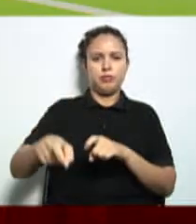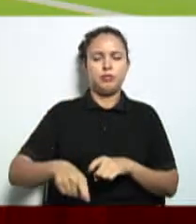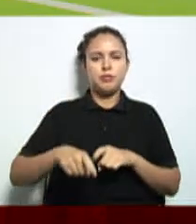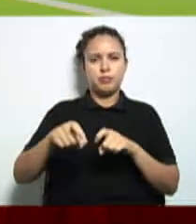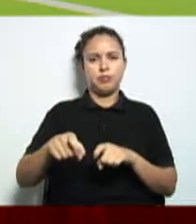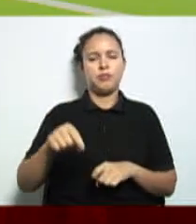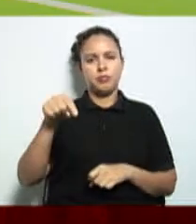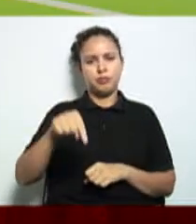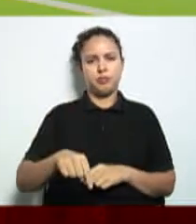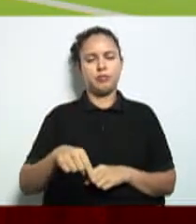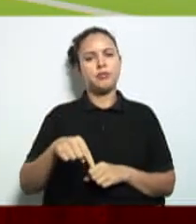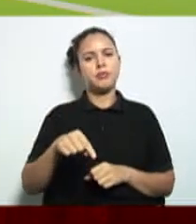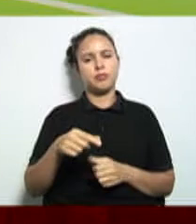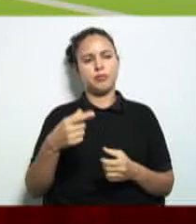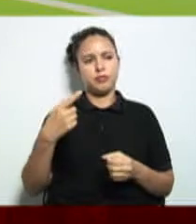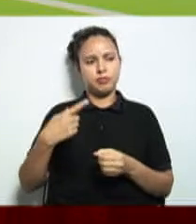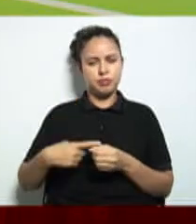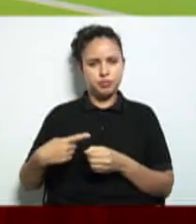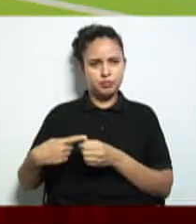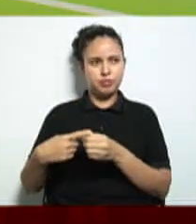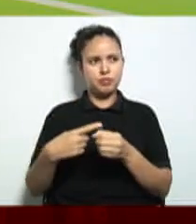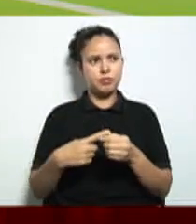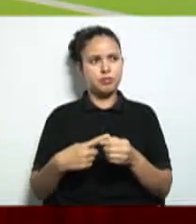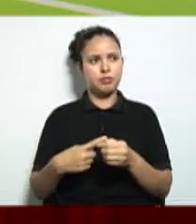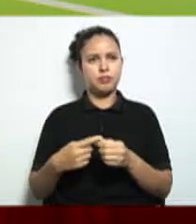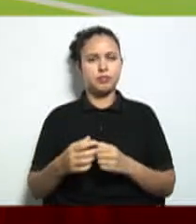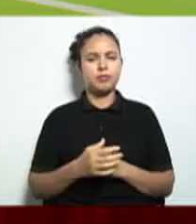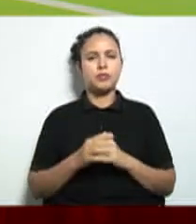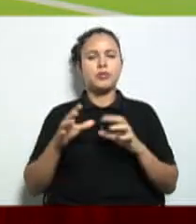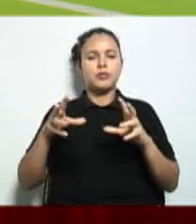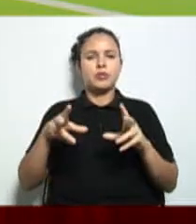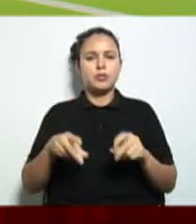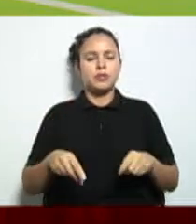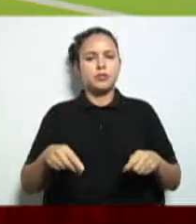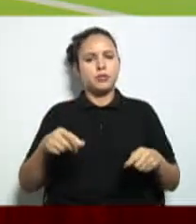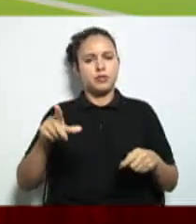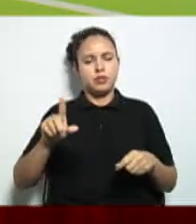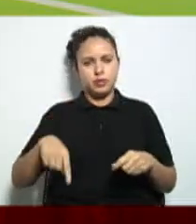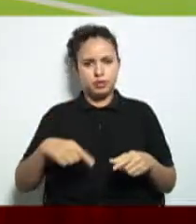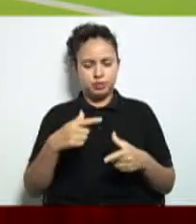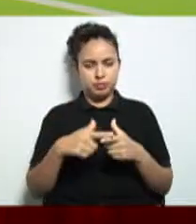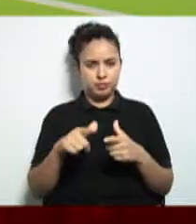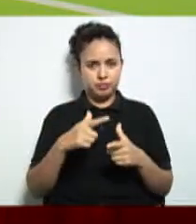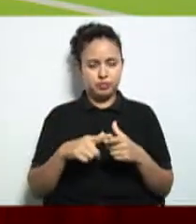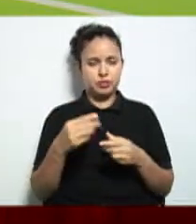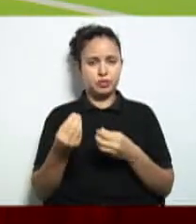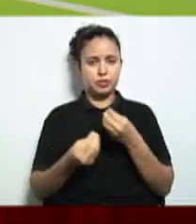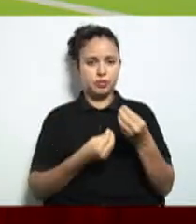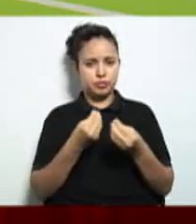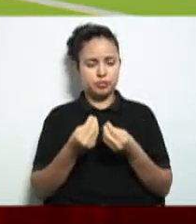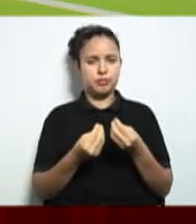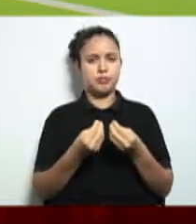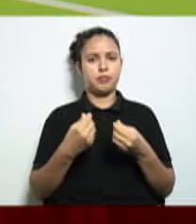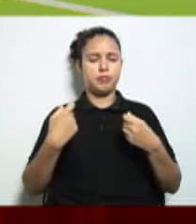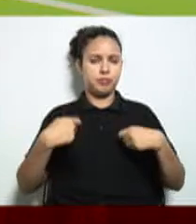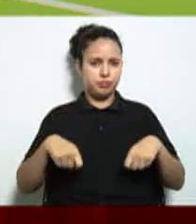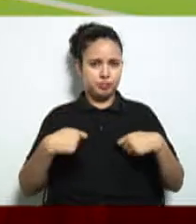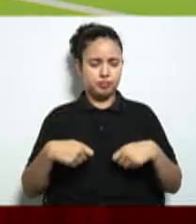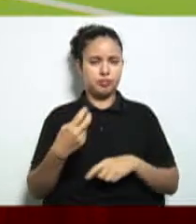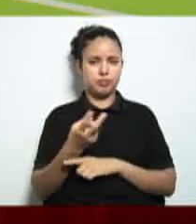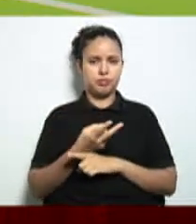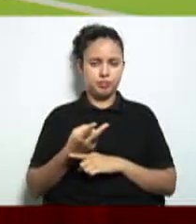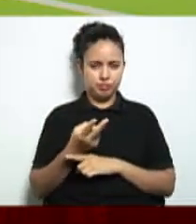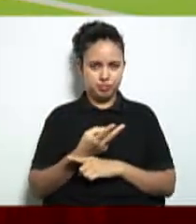aqui em Costa Marques. Então, tudo isso são problemas. Olha, como eu preciso procurar as